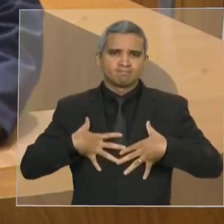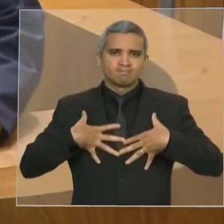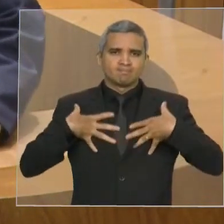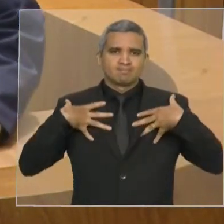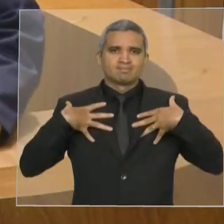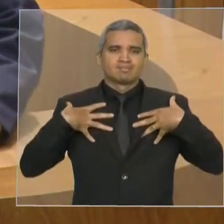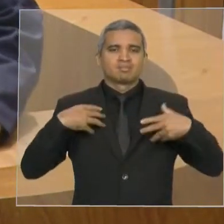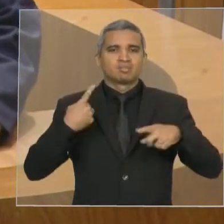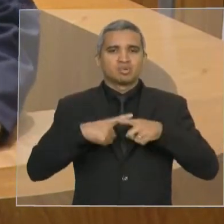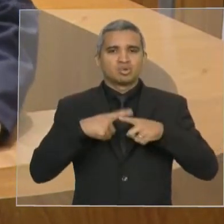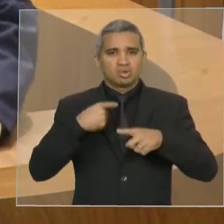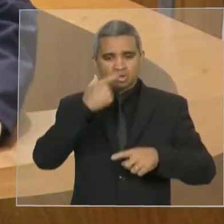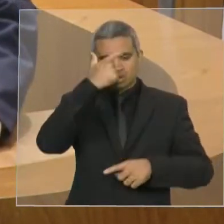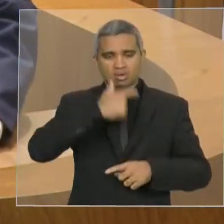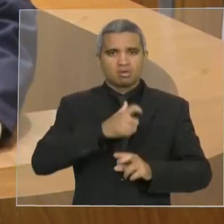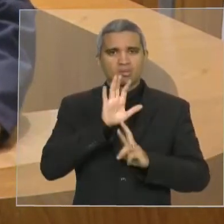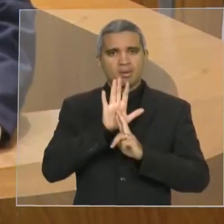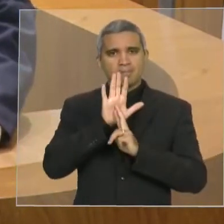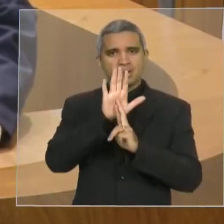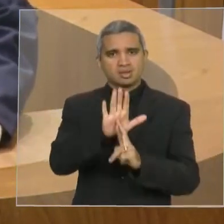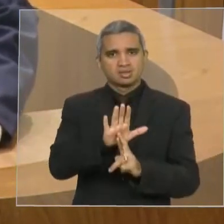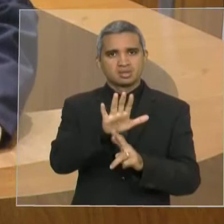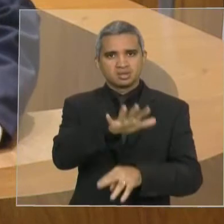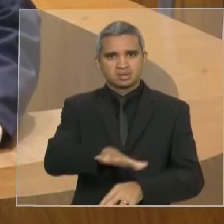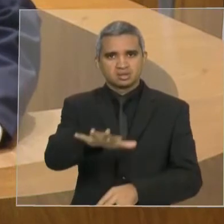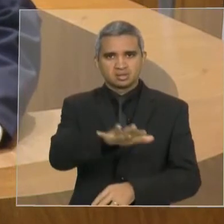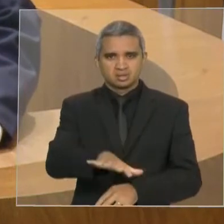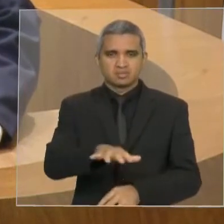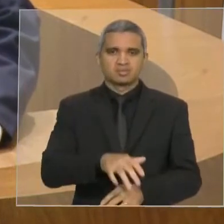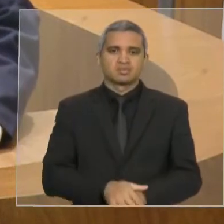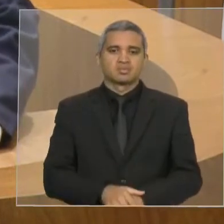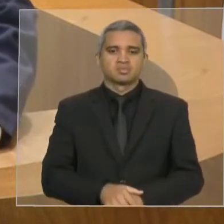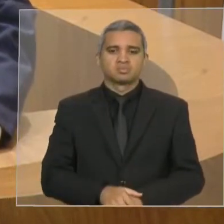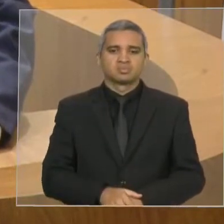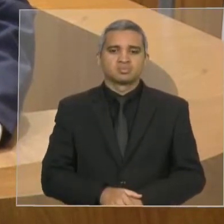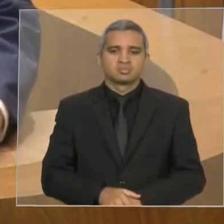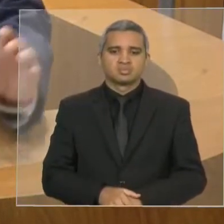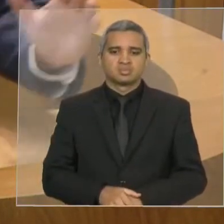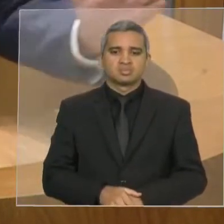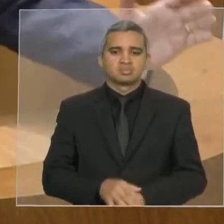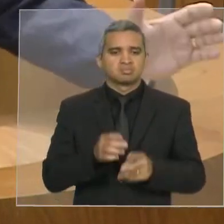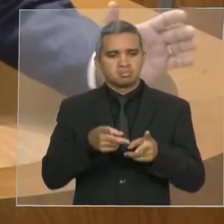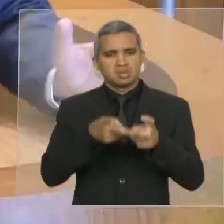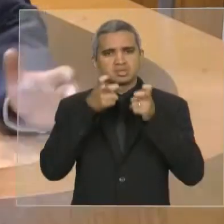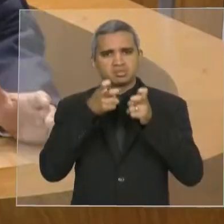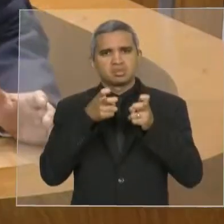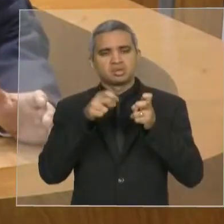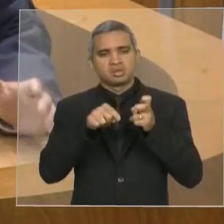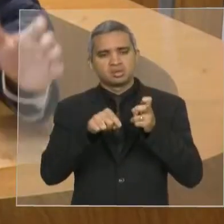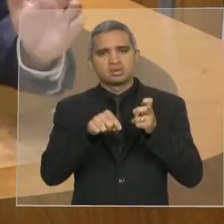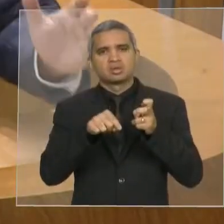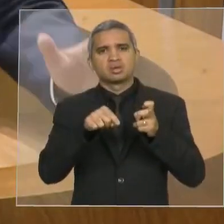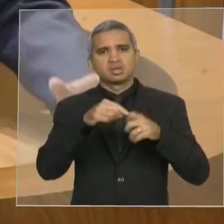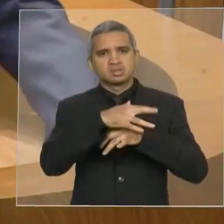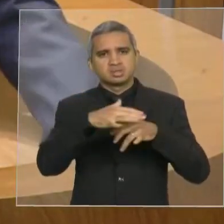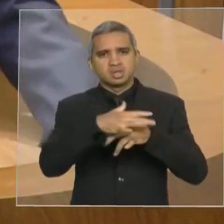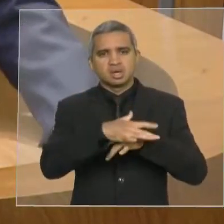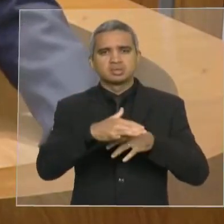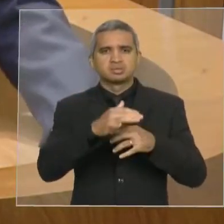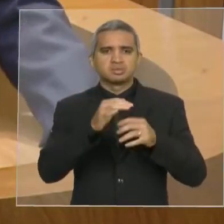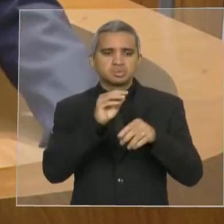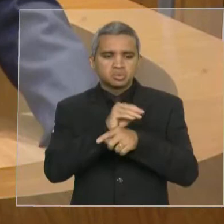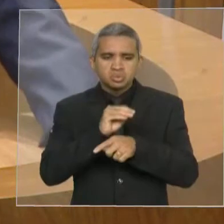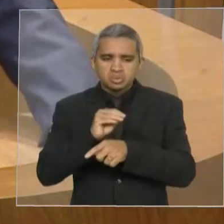daquela região, em saber que a coisa pública está tão bem cuidada, saber que um deputado, o prefeito, os